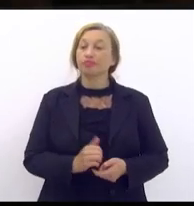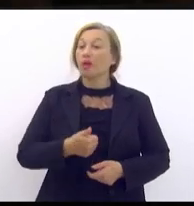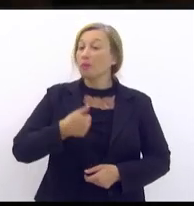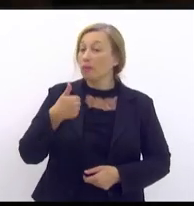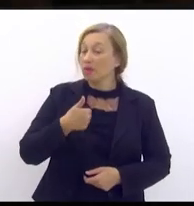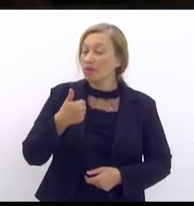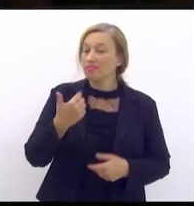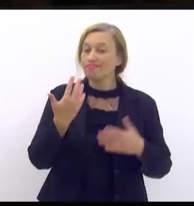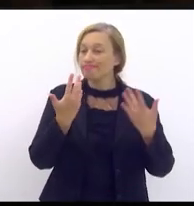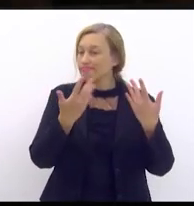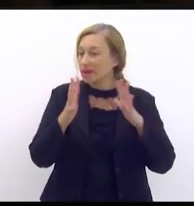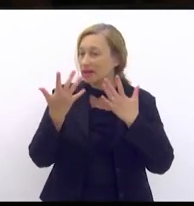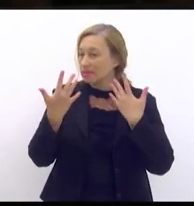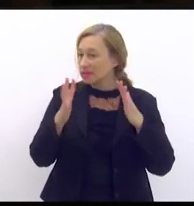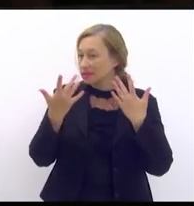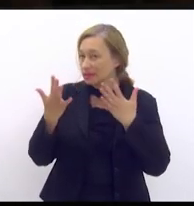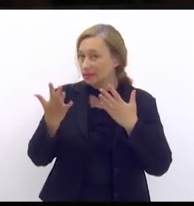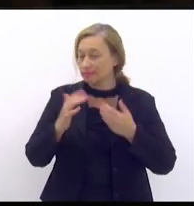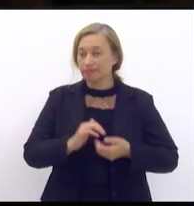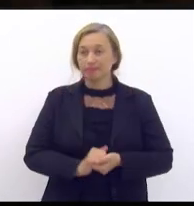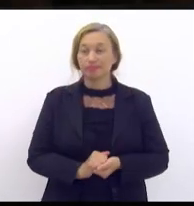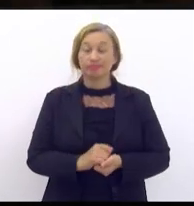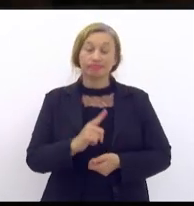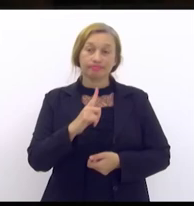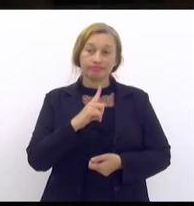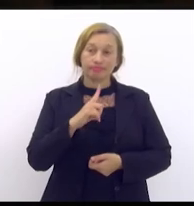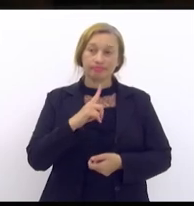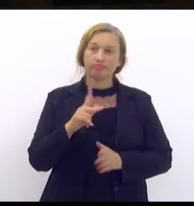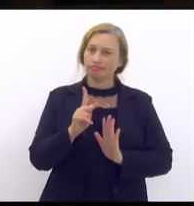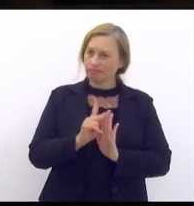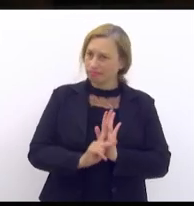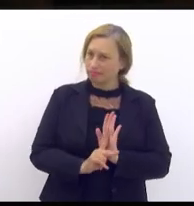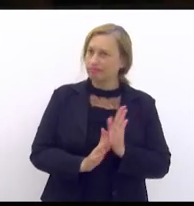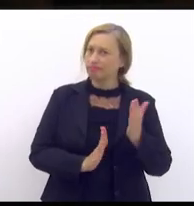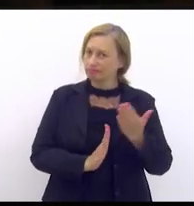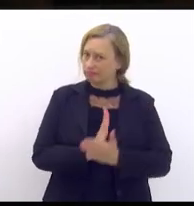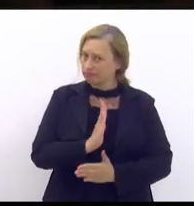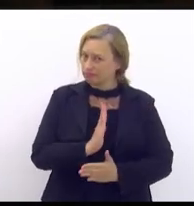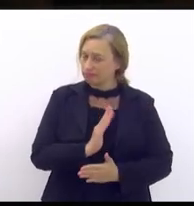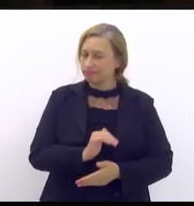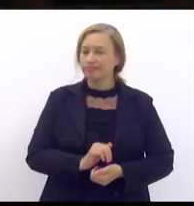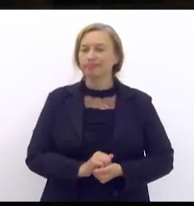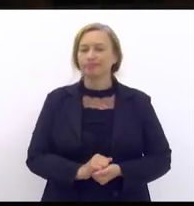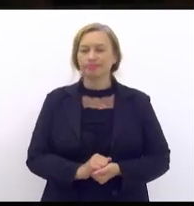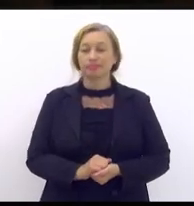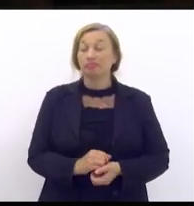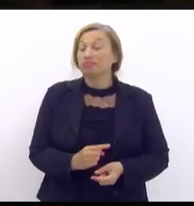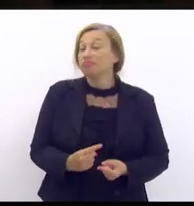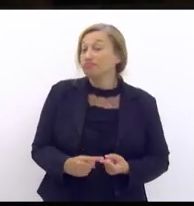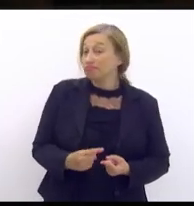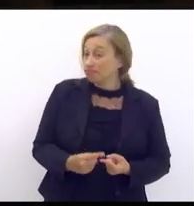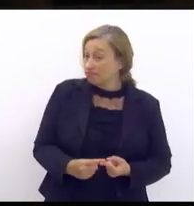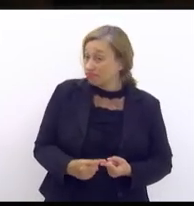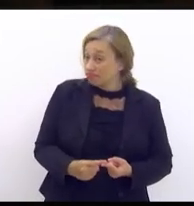Primeiro, comemorar que tenhamos um projeto aprovado, porque